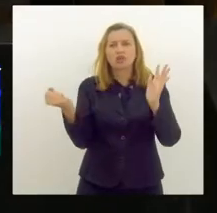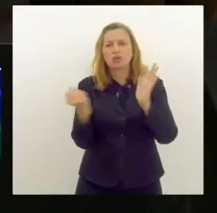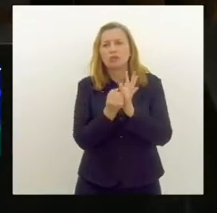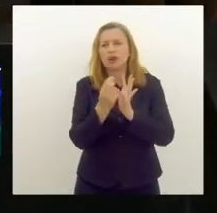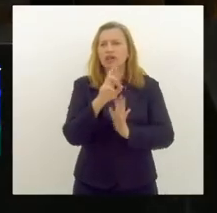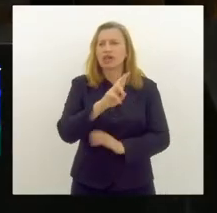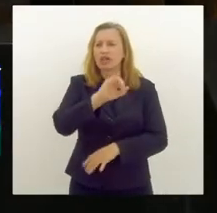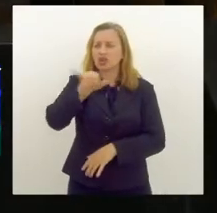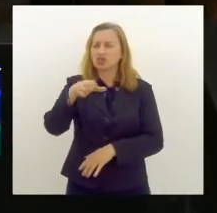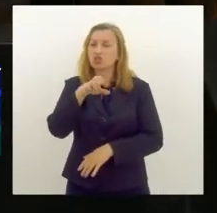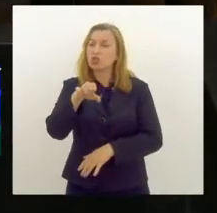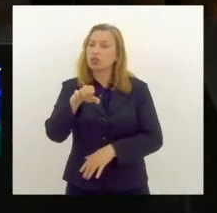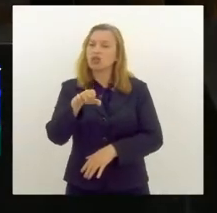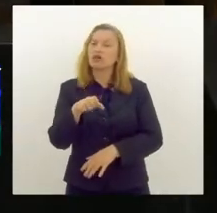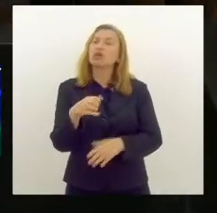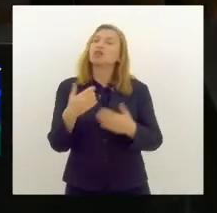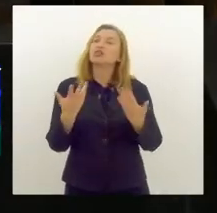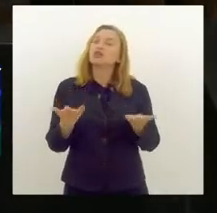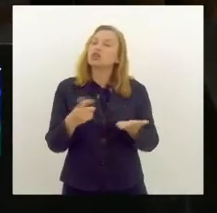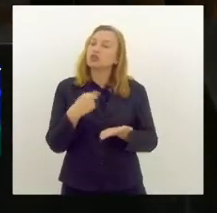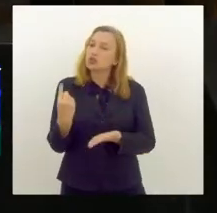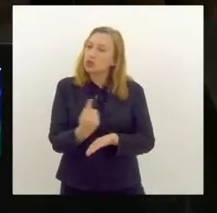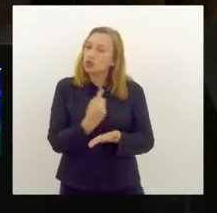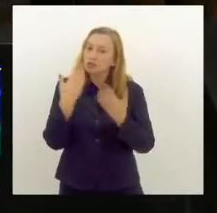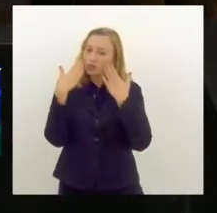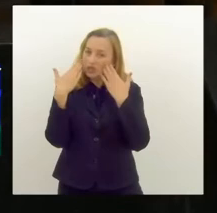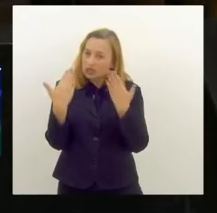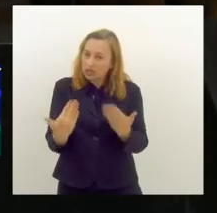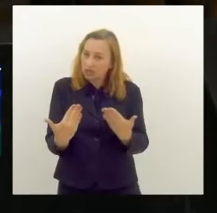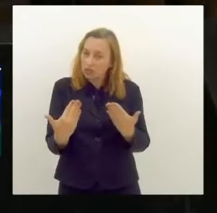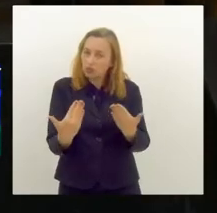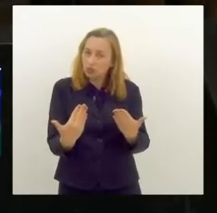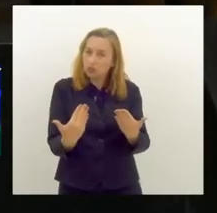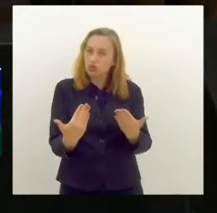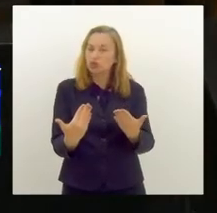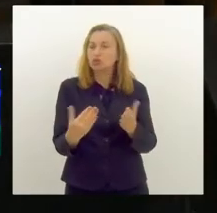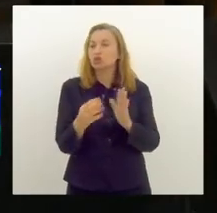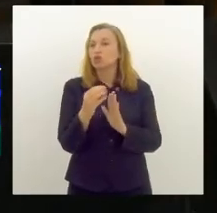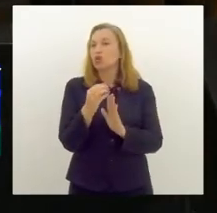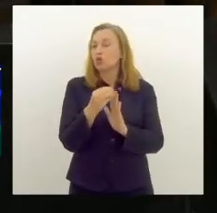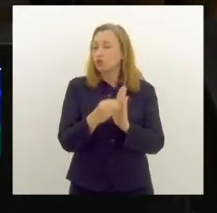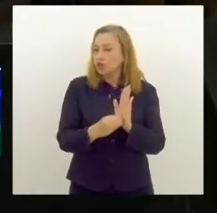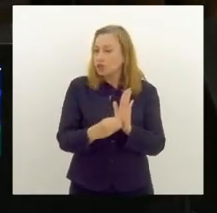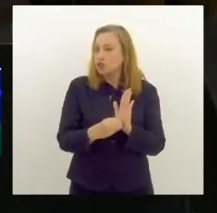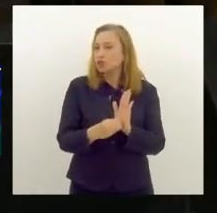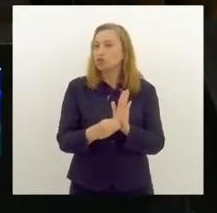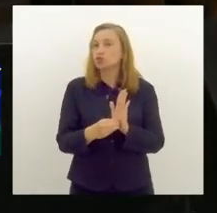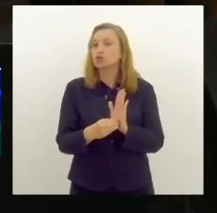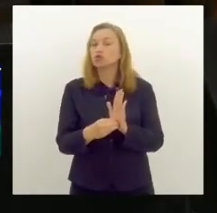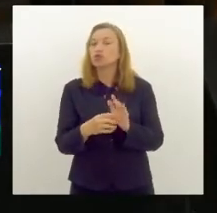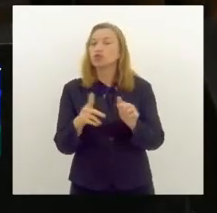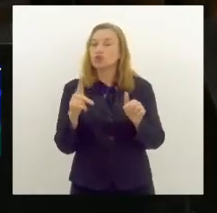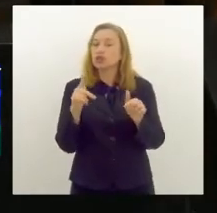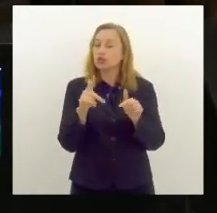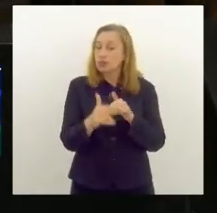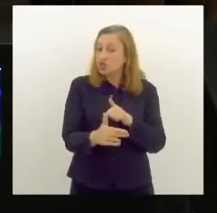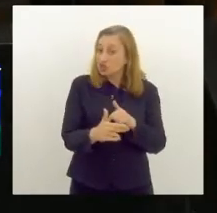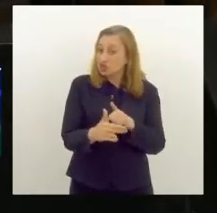RJ. Inclusive, nós apresentamos ofícios e